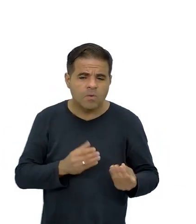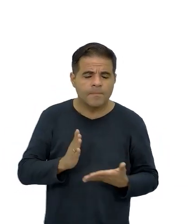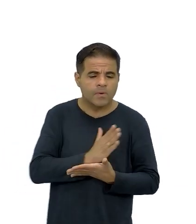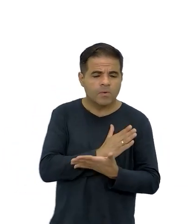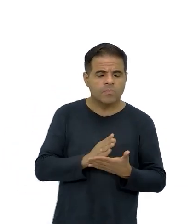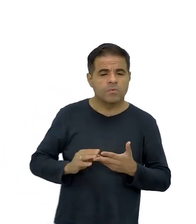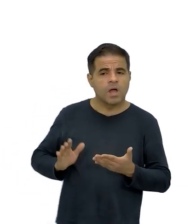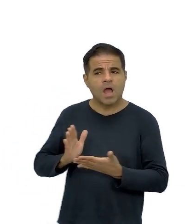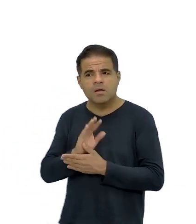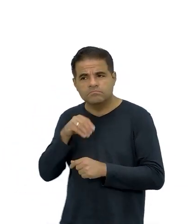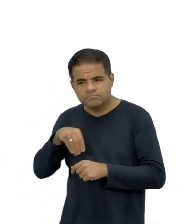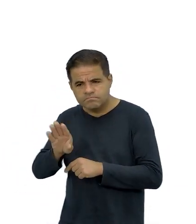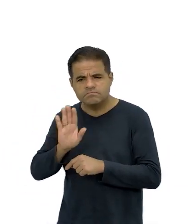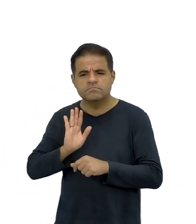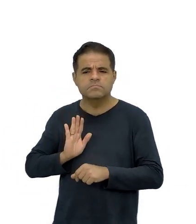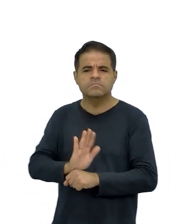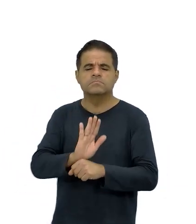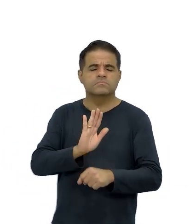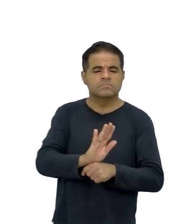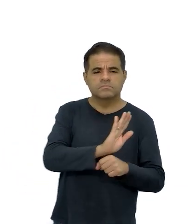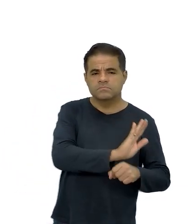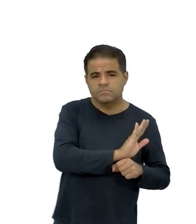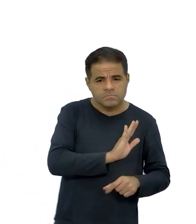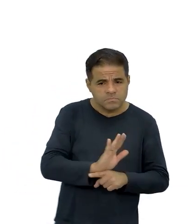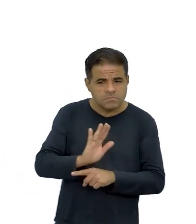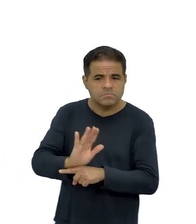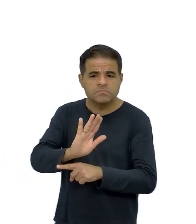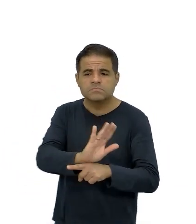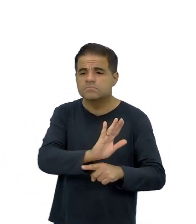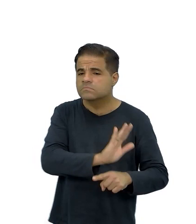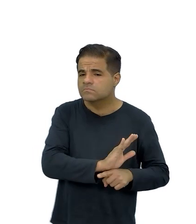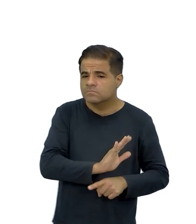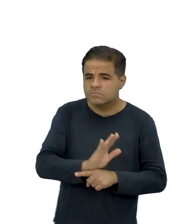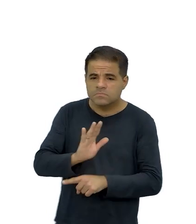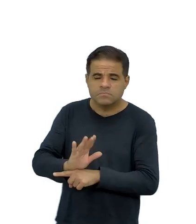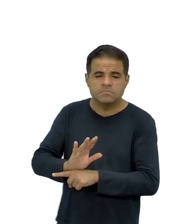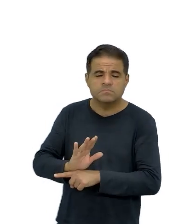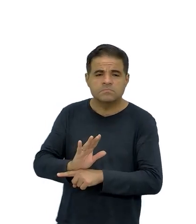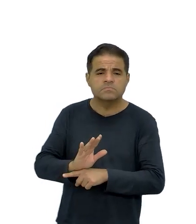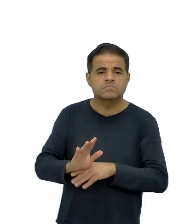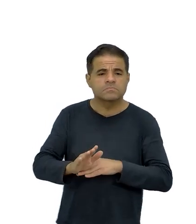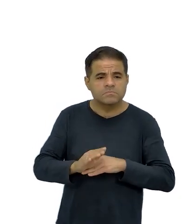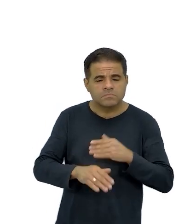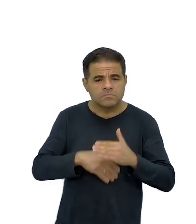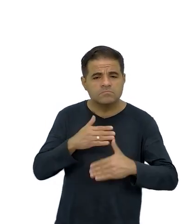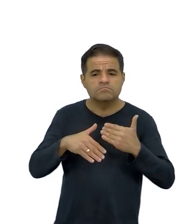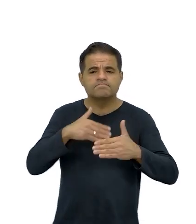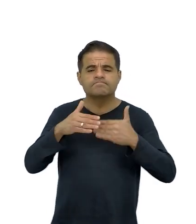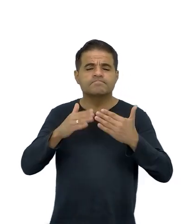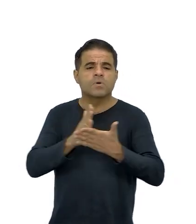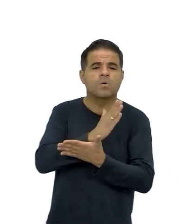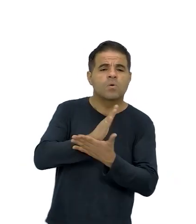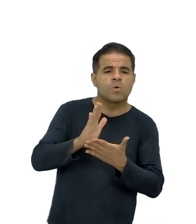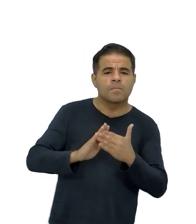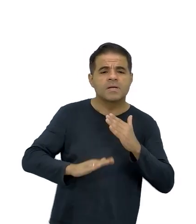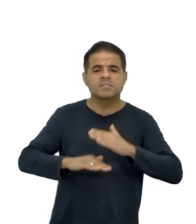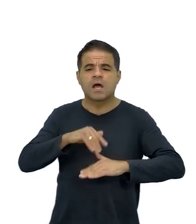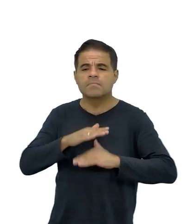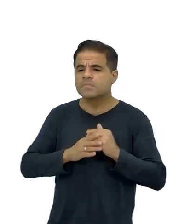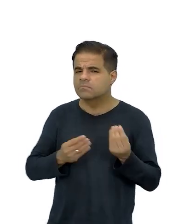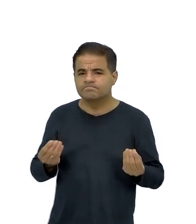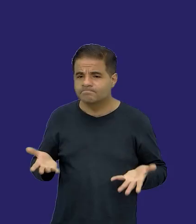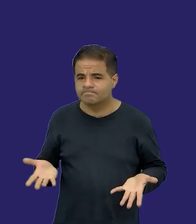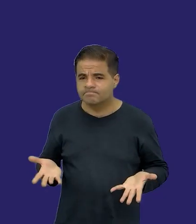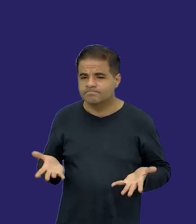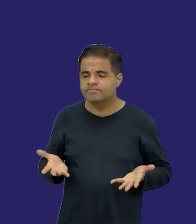algumas contribuem, como elas, na verdade, né, contribuem para o desenvolvimento de algumas habilidades.